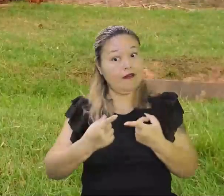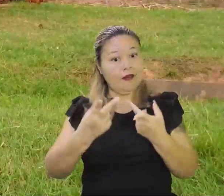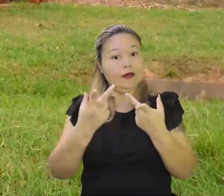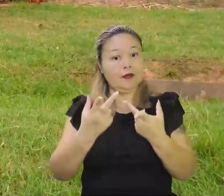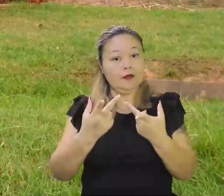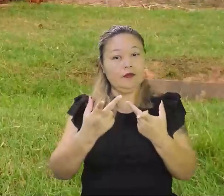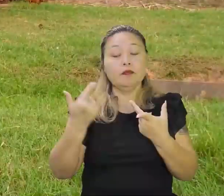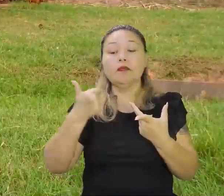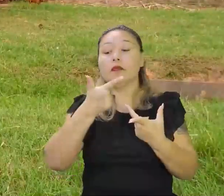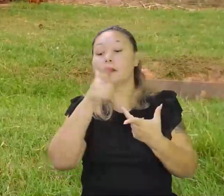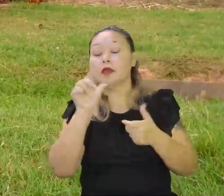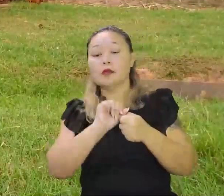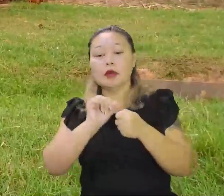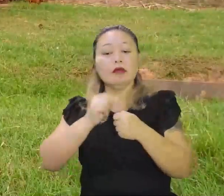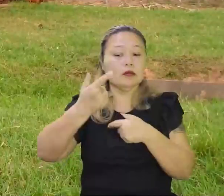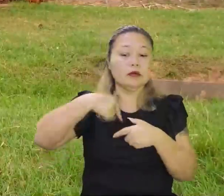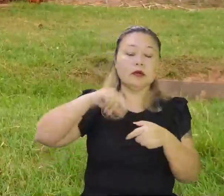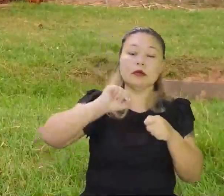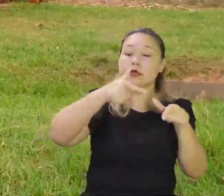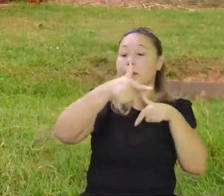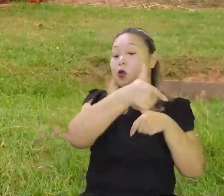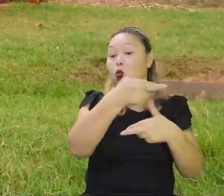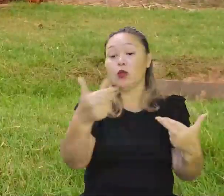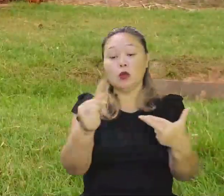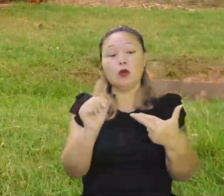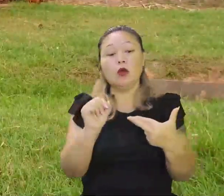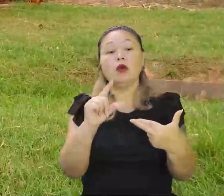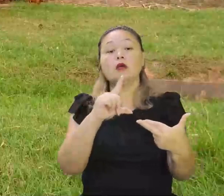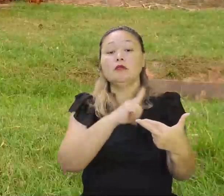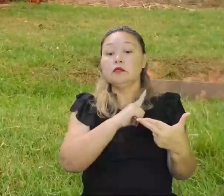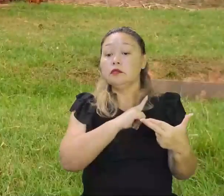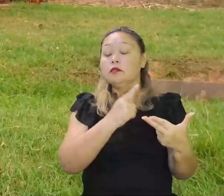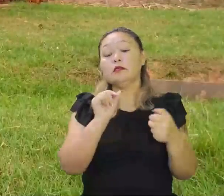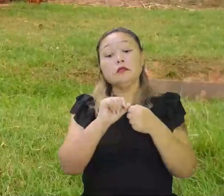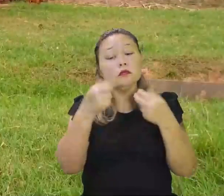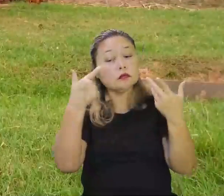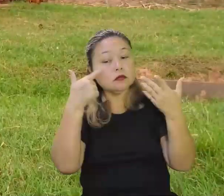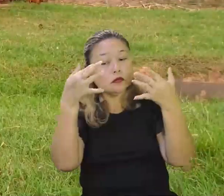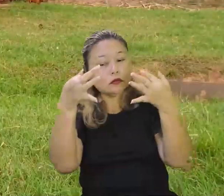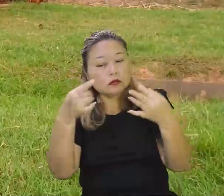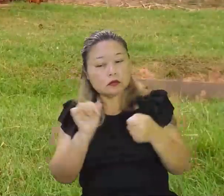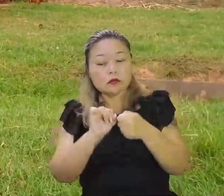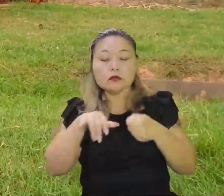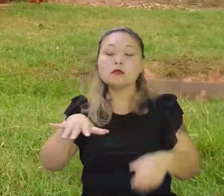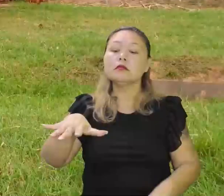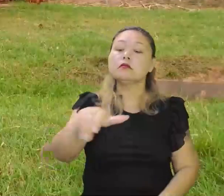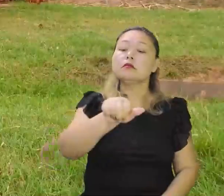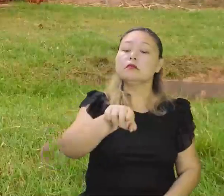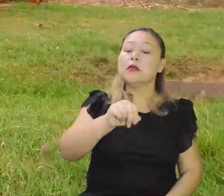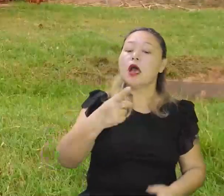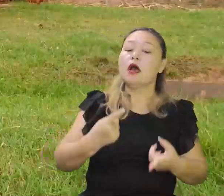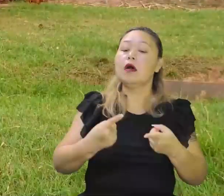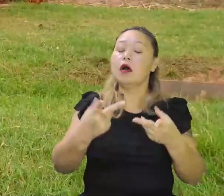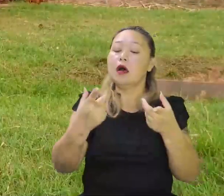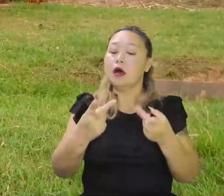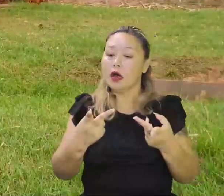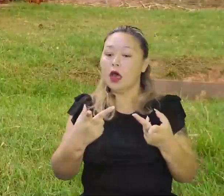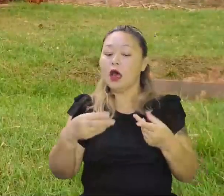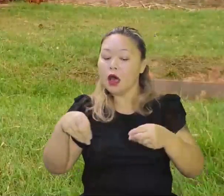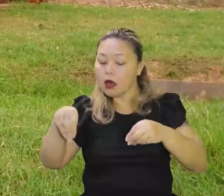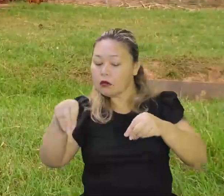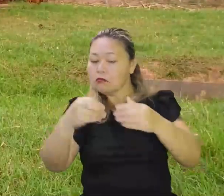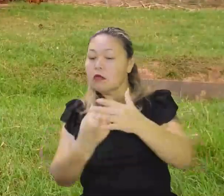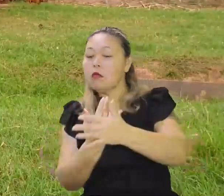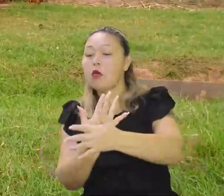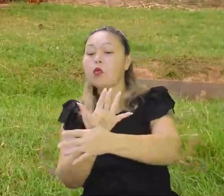vir morar na cidade, para trabalhar em outra coisa, você tem que ficar atento a esses detalhes. A área que está sendo vendida, ela é produtiva ou